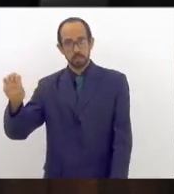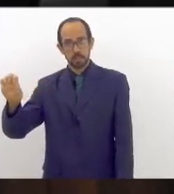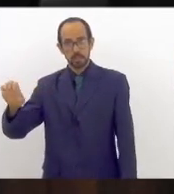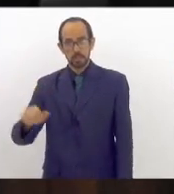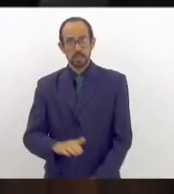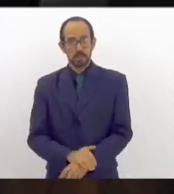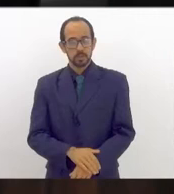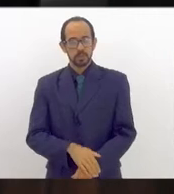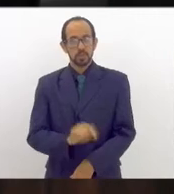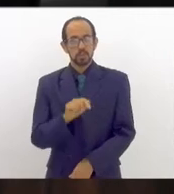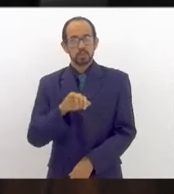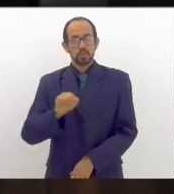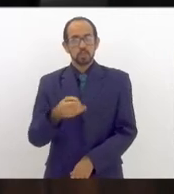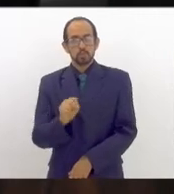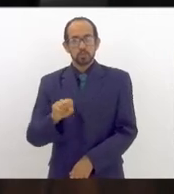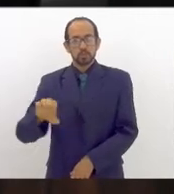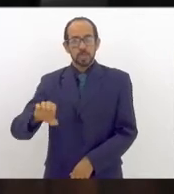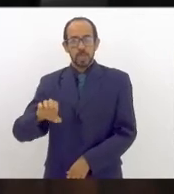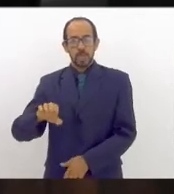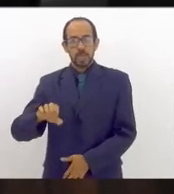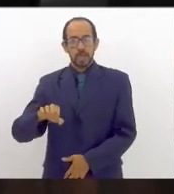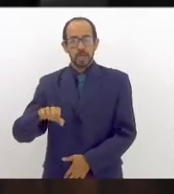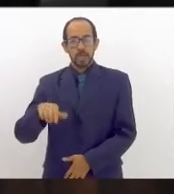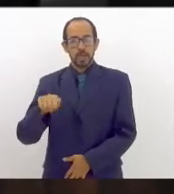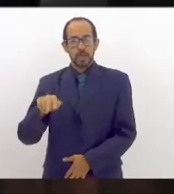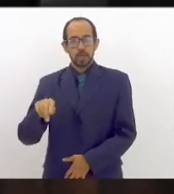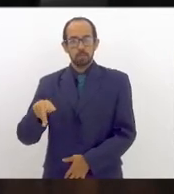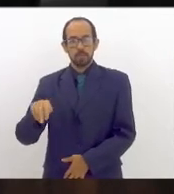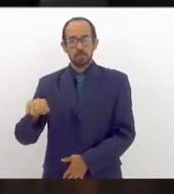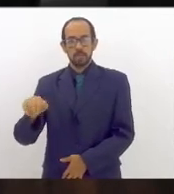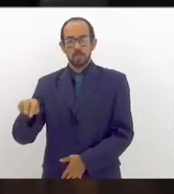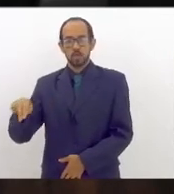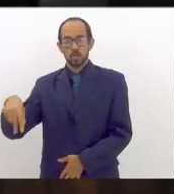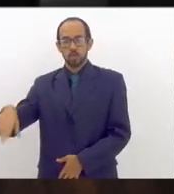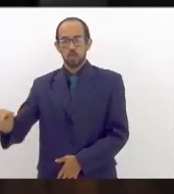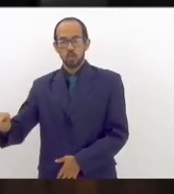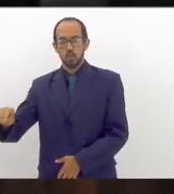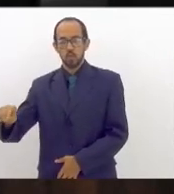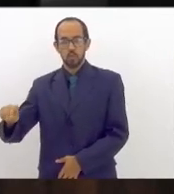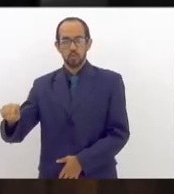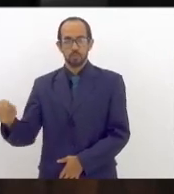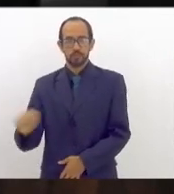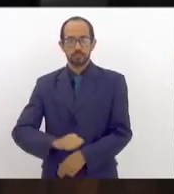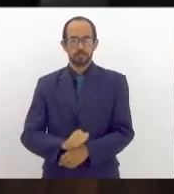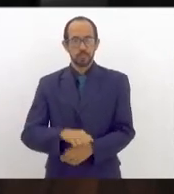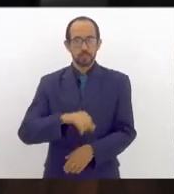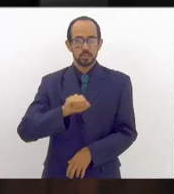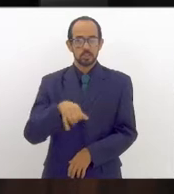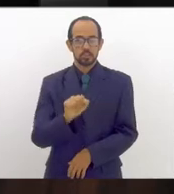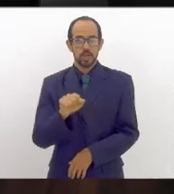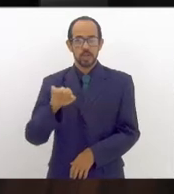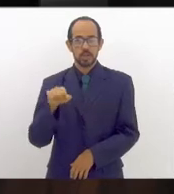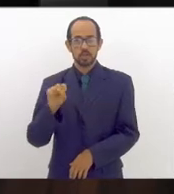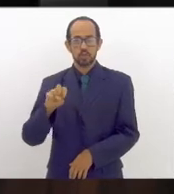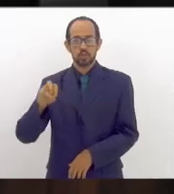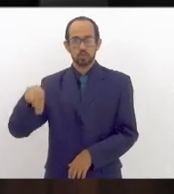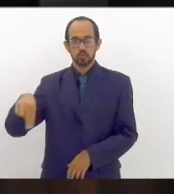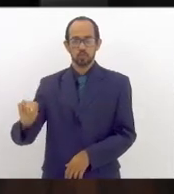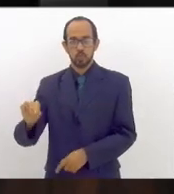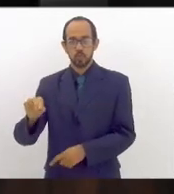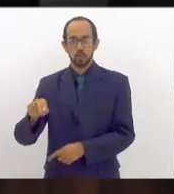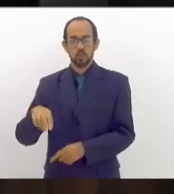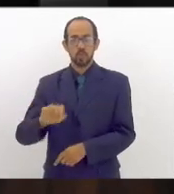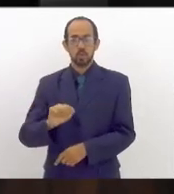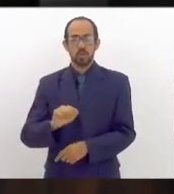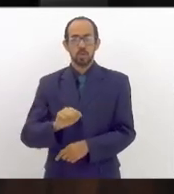José Agripino da Silva Conselheiro da OAB Rio de Janeiro Jailson scofano presidente do previne